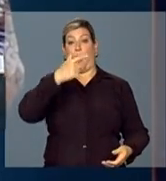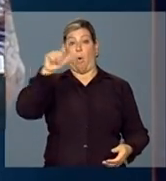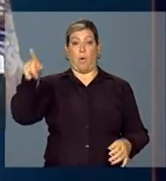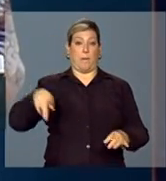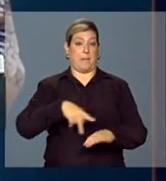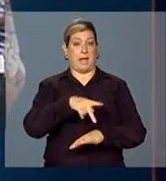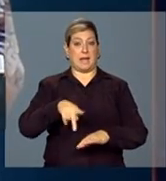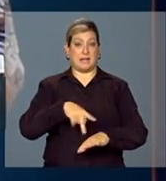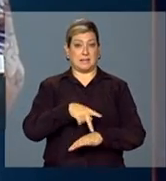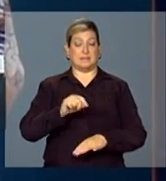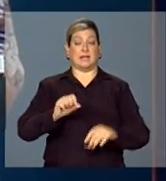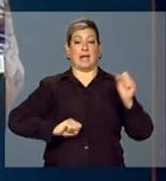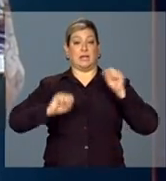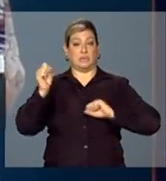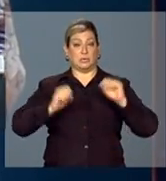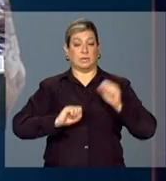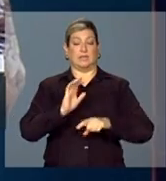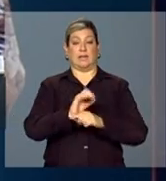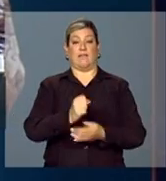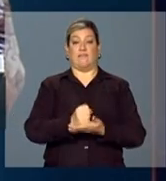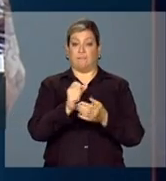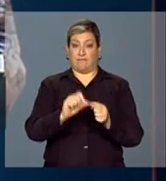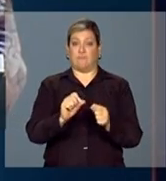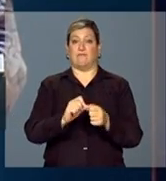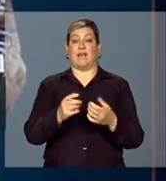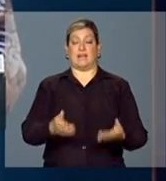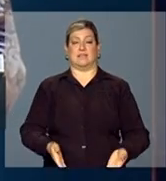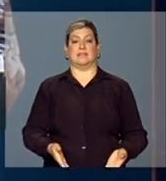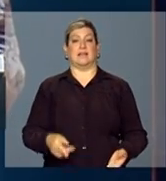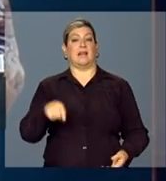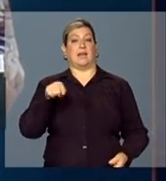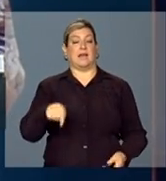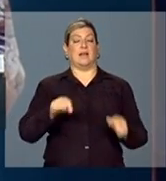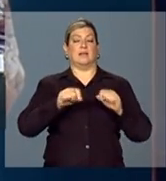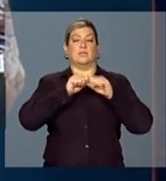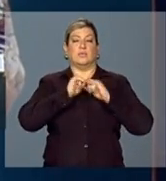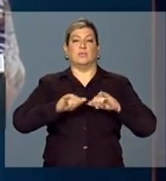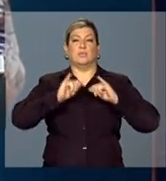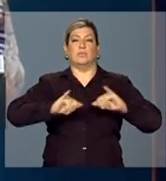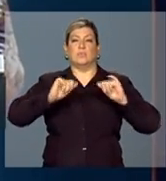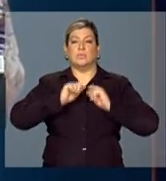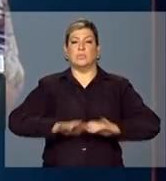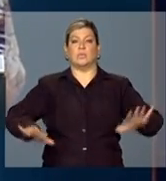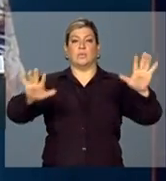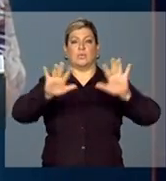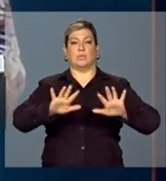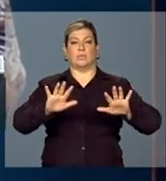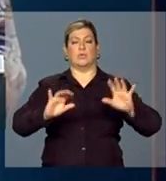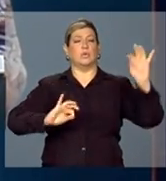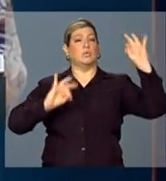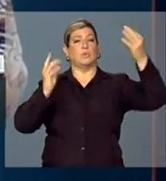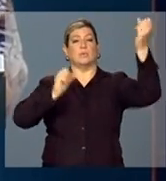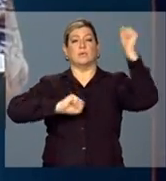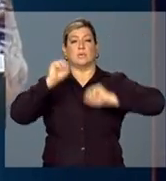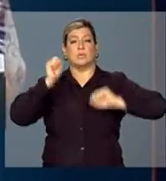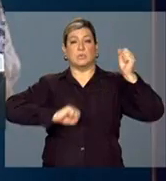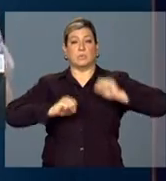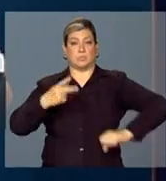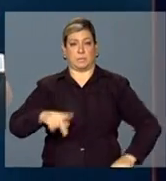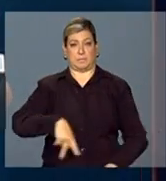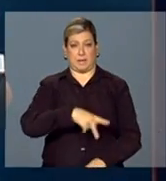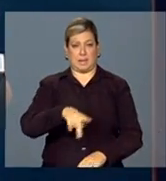países a indústria de defesa faz. Ela difunde por toda a indústria do país,